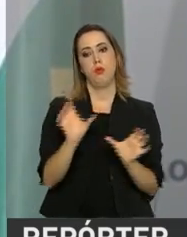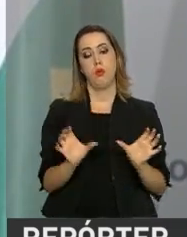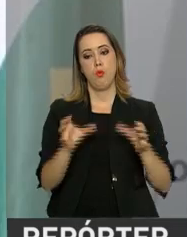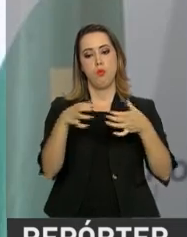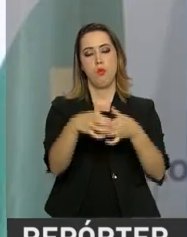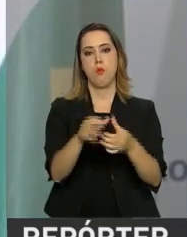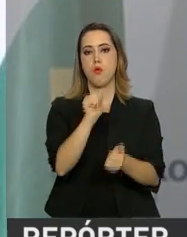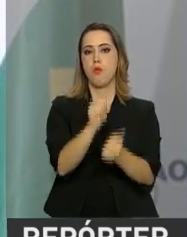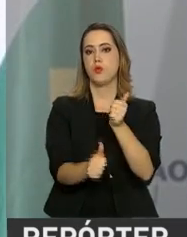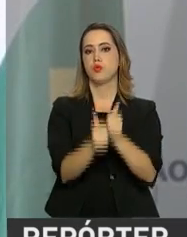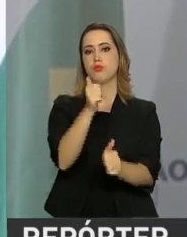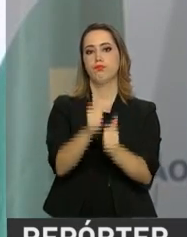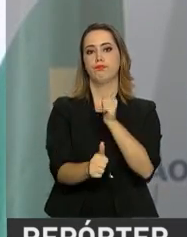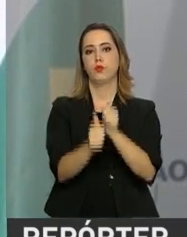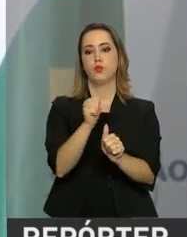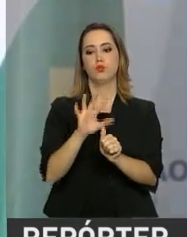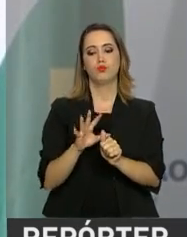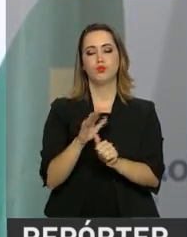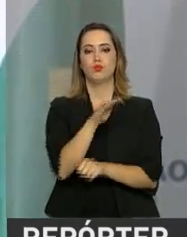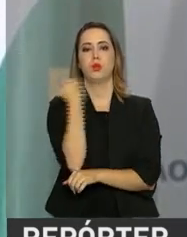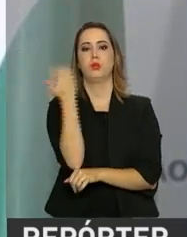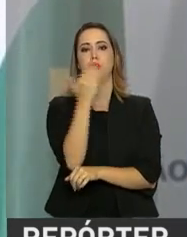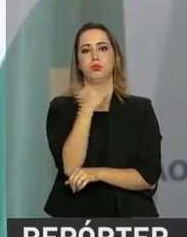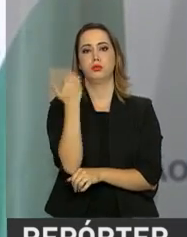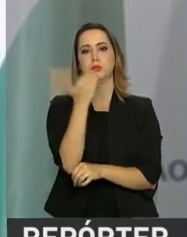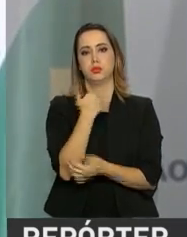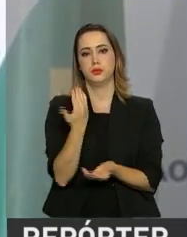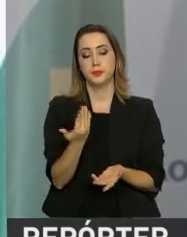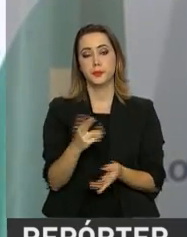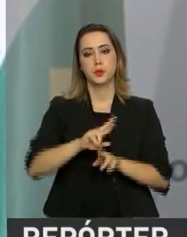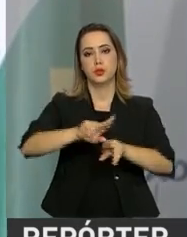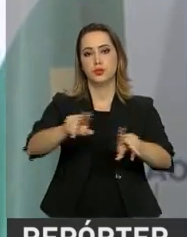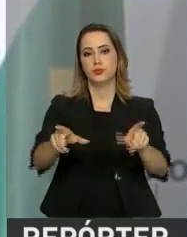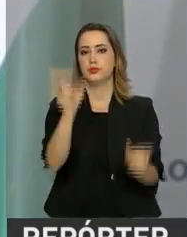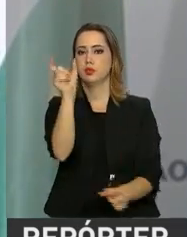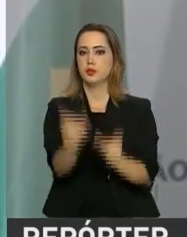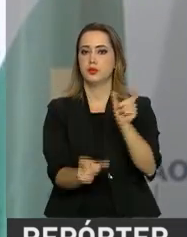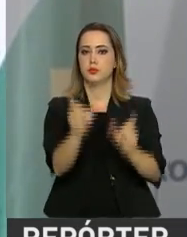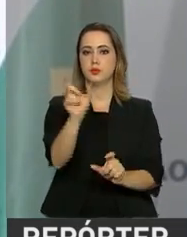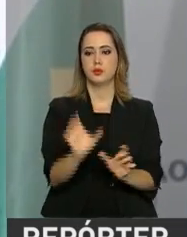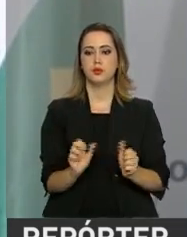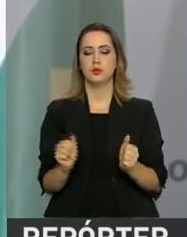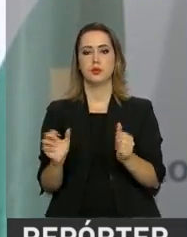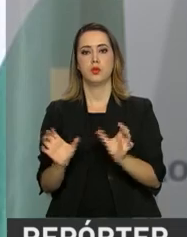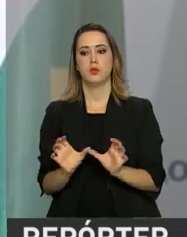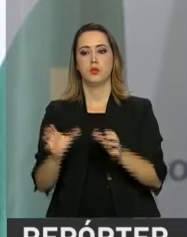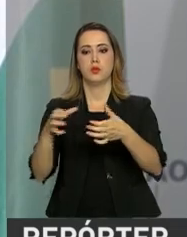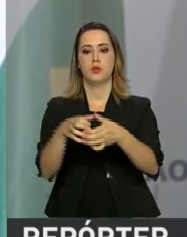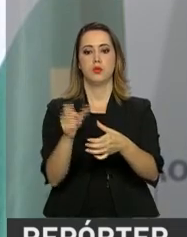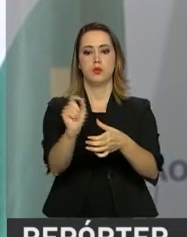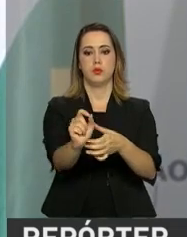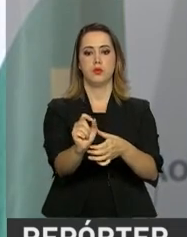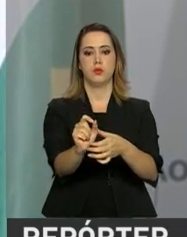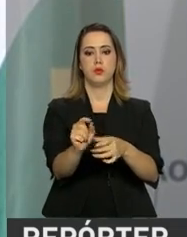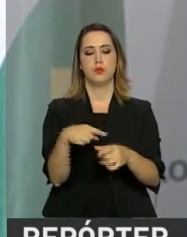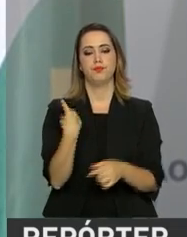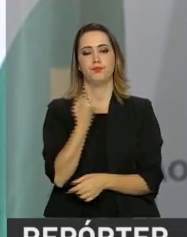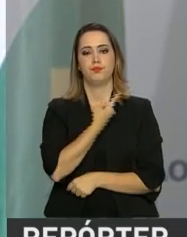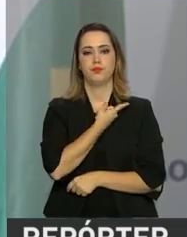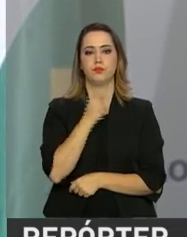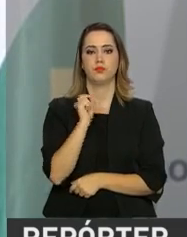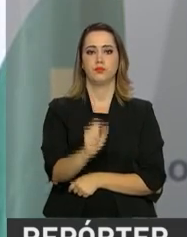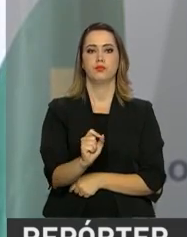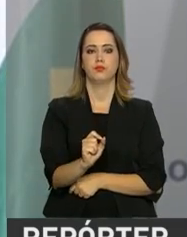e vários que acompanhavam esta equipe de futebol do lá de Chapecó para nós